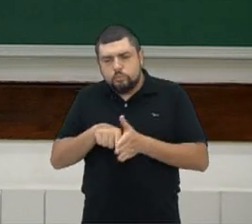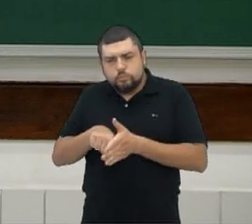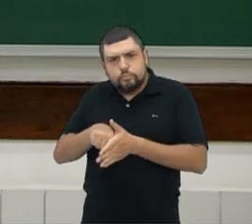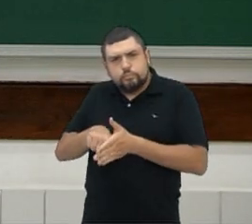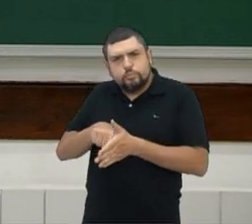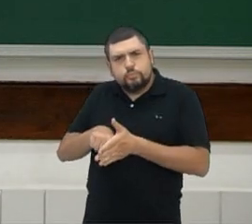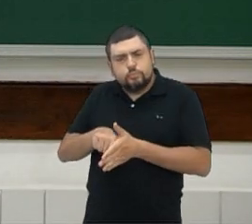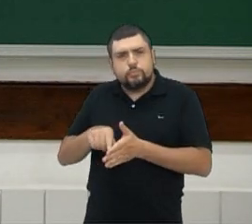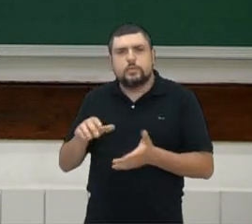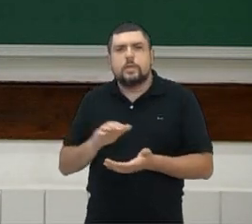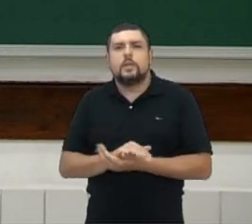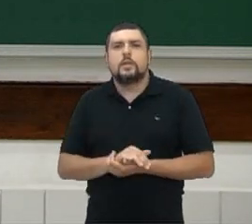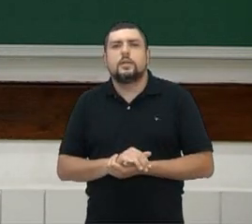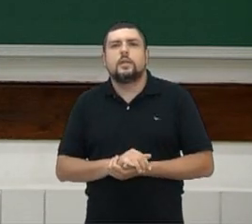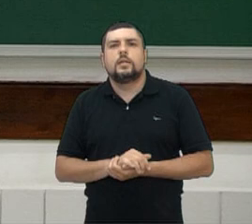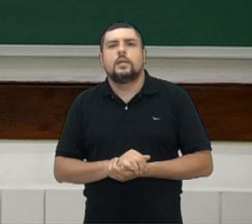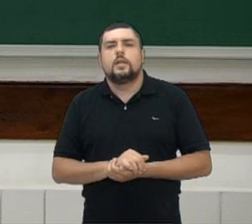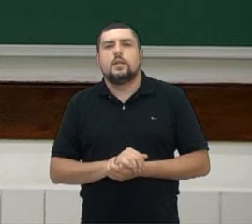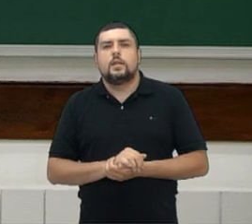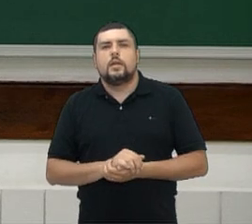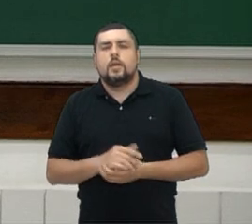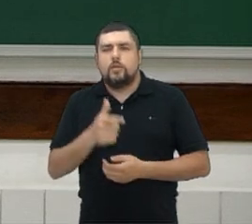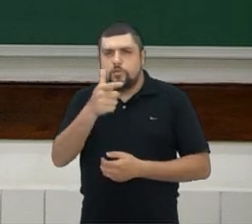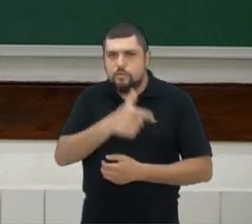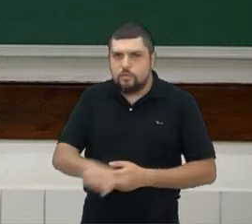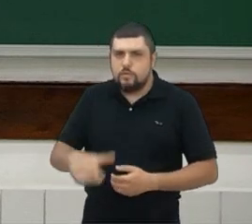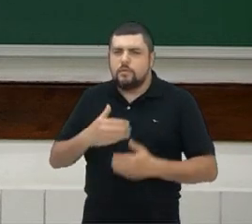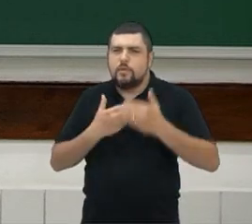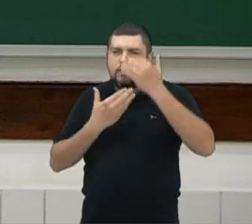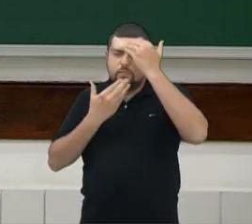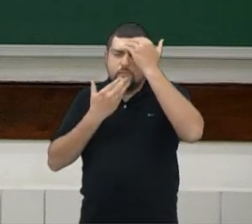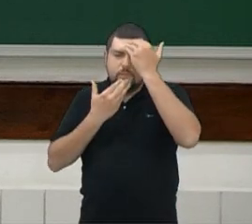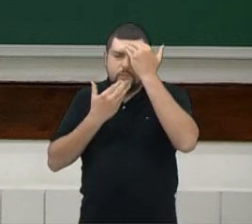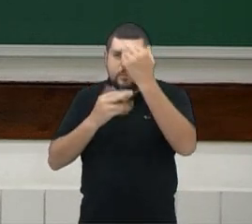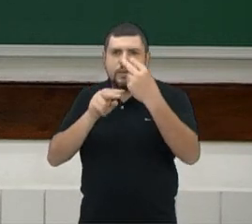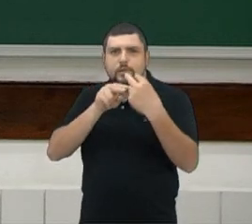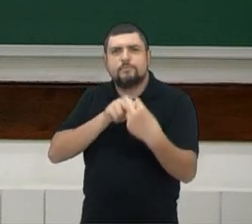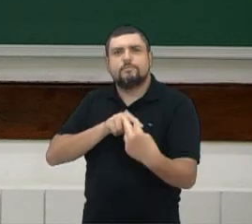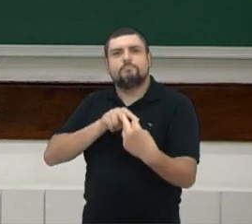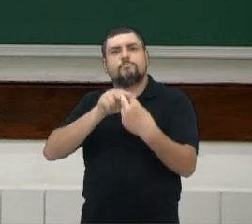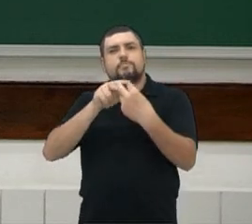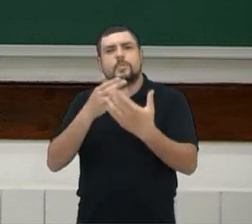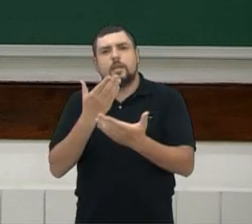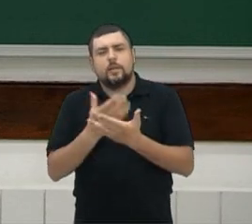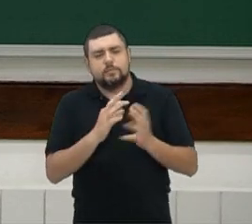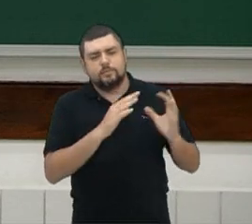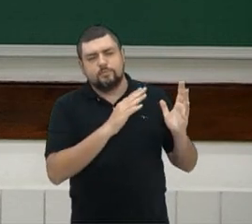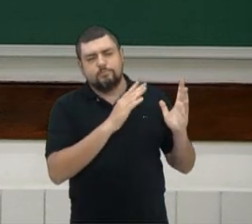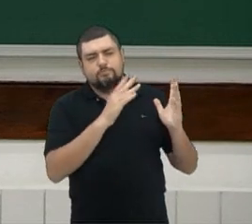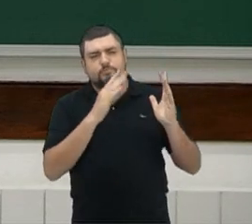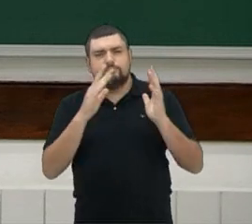Maringá. Fecho com vocês, muito obrigado de coração por estar mais uma vez junto comigo. Poxa,